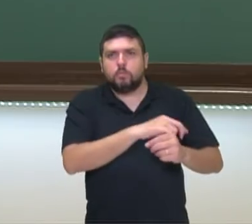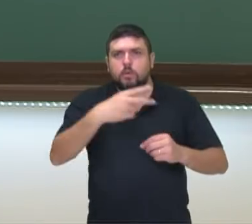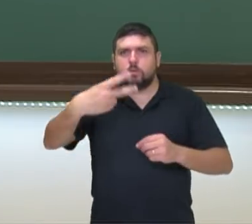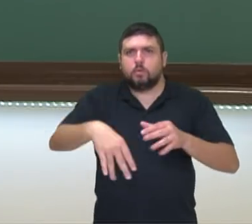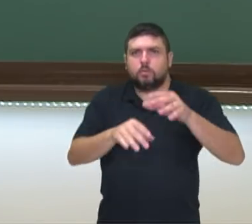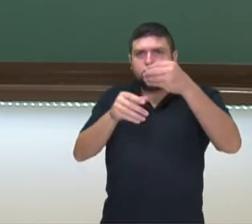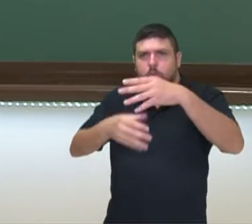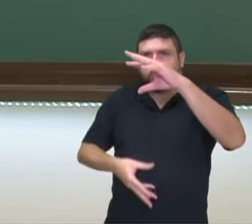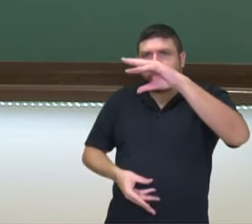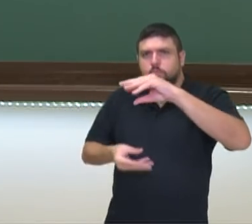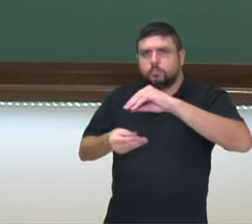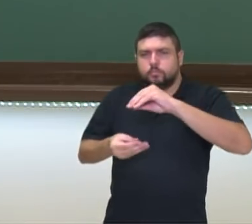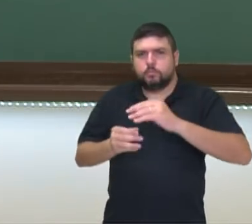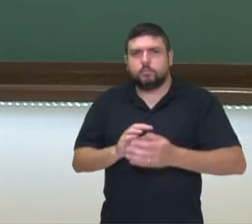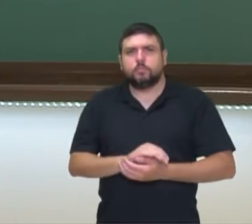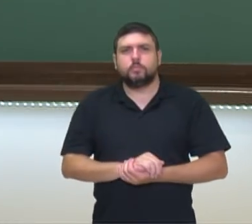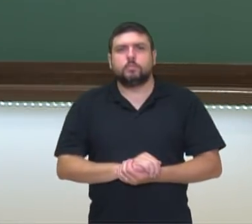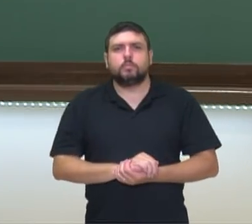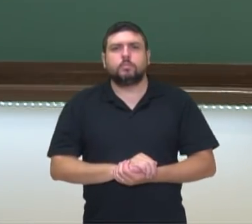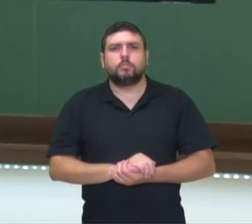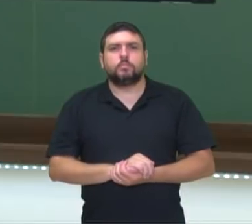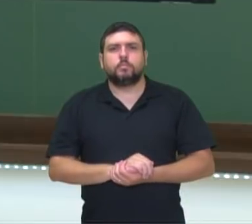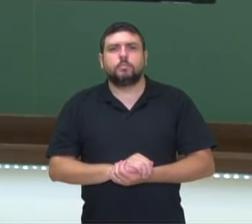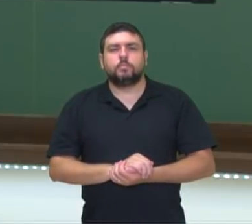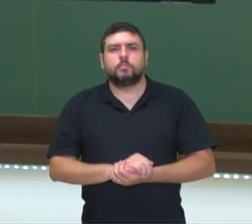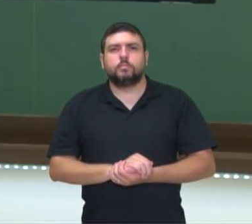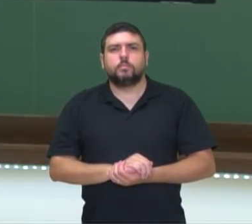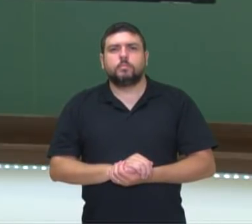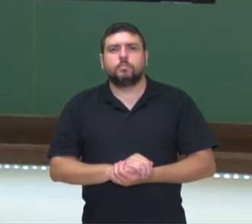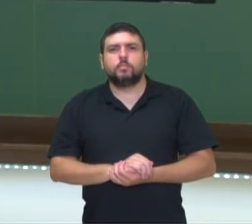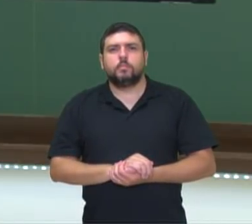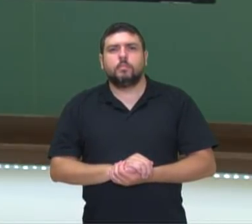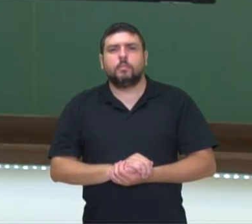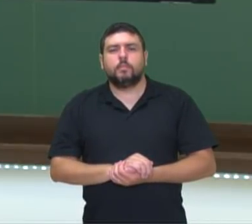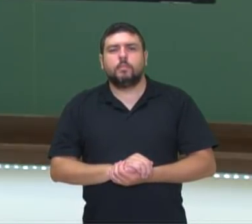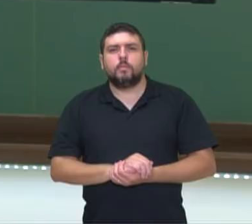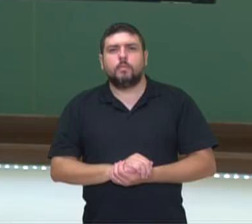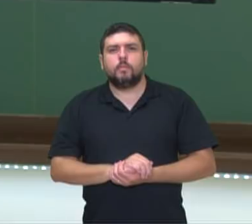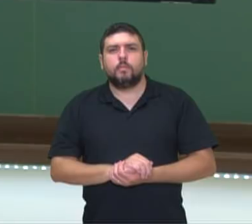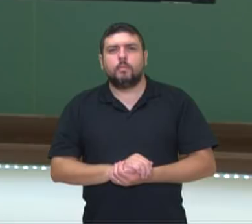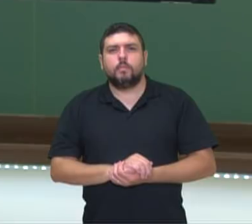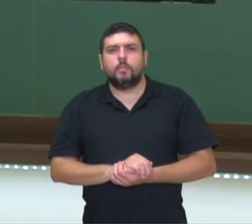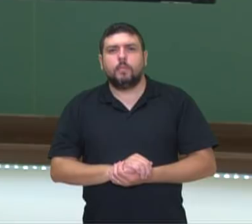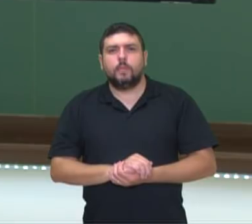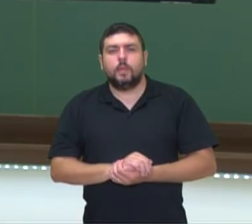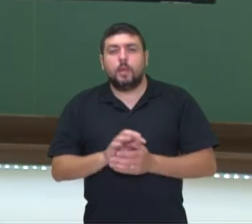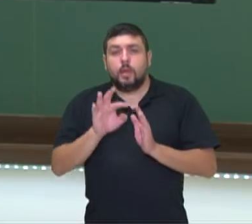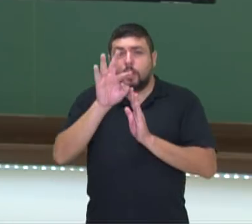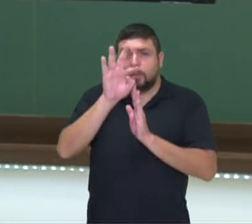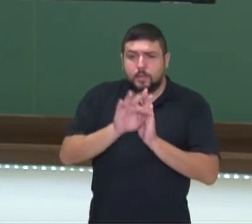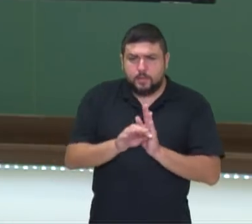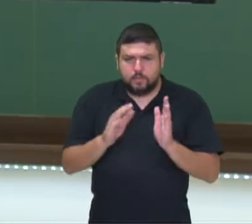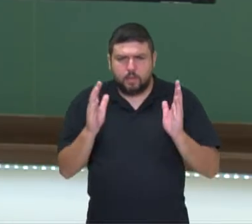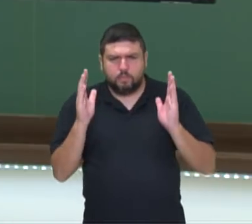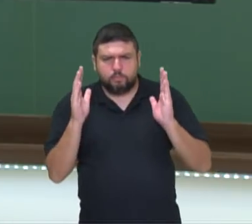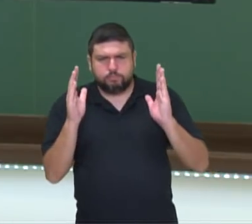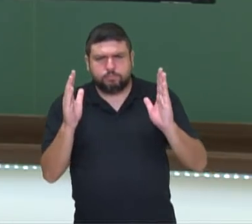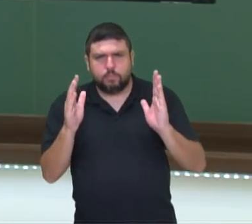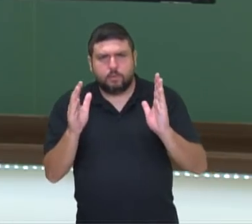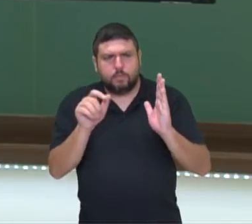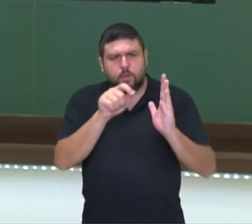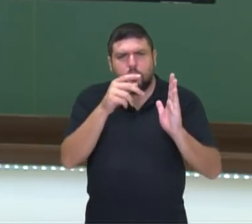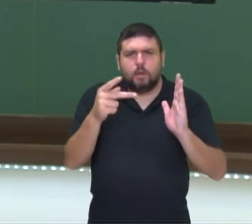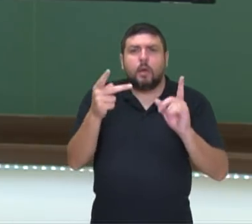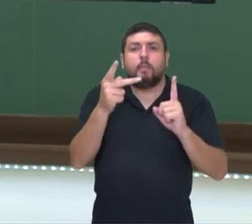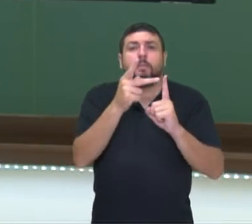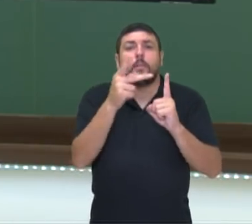segunda versão da história. E por que é importante respeitar as margens e a formatação de um parágrafo?